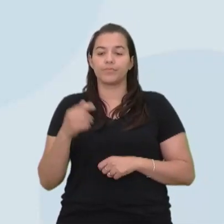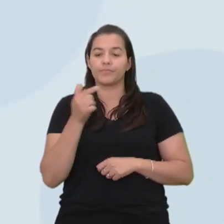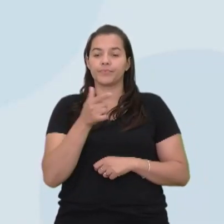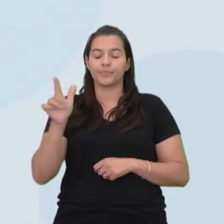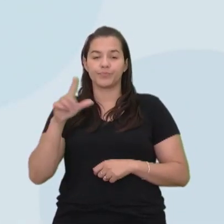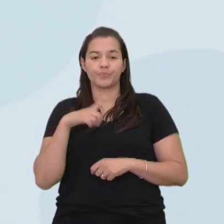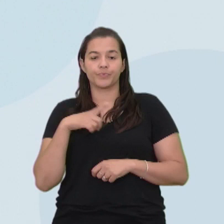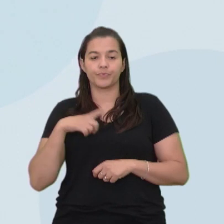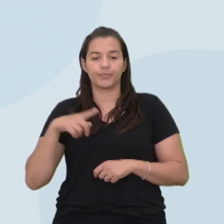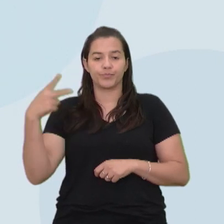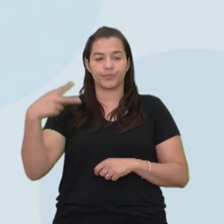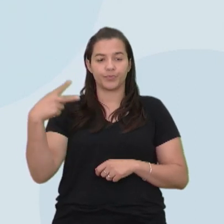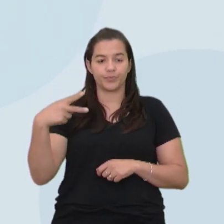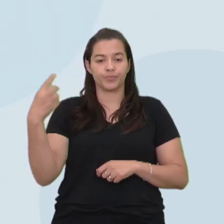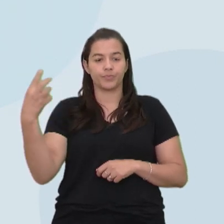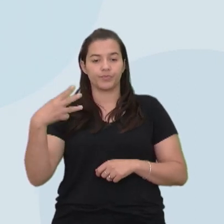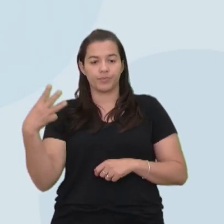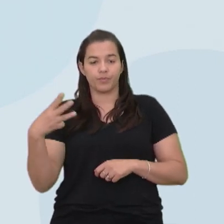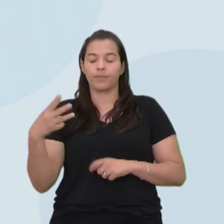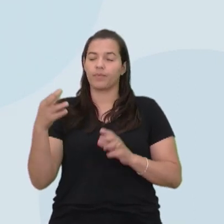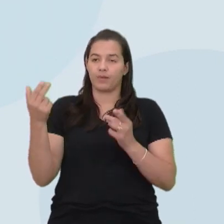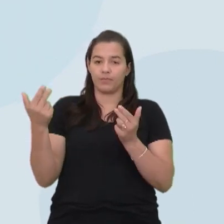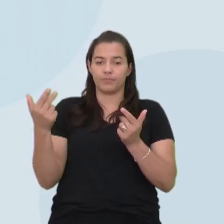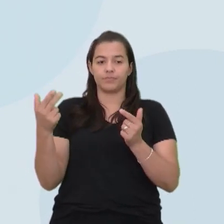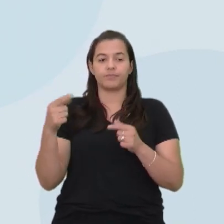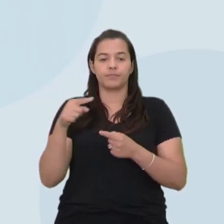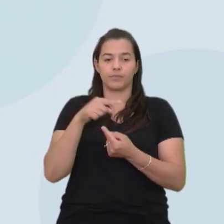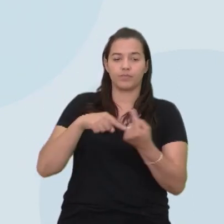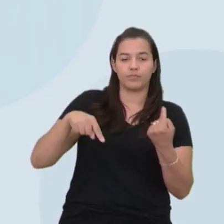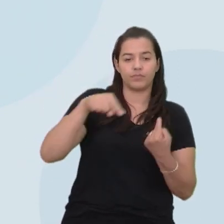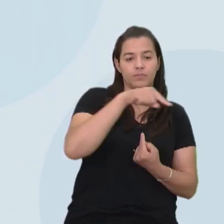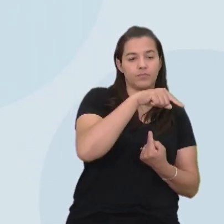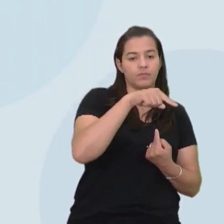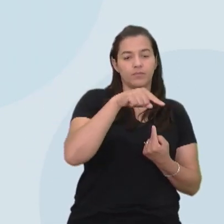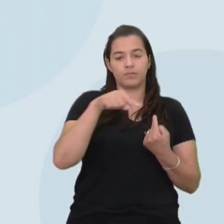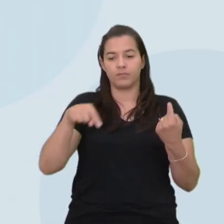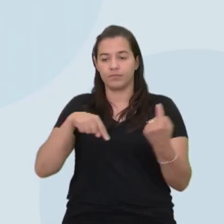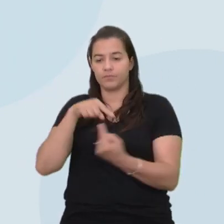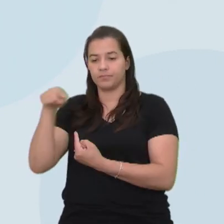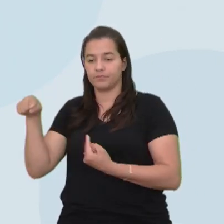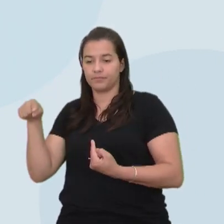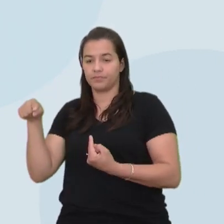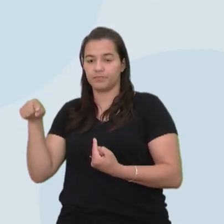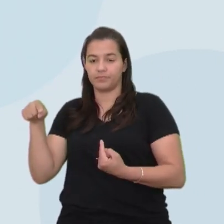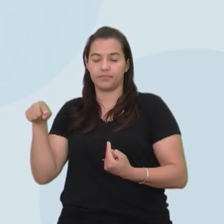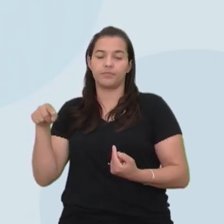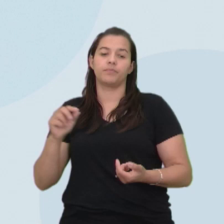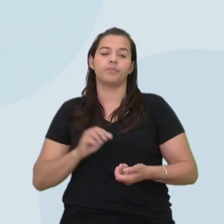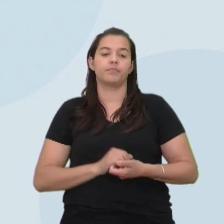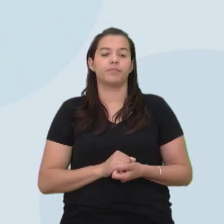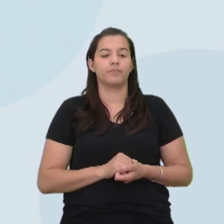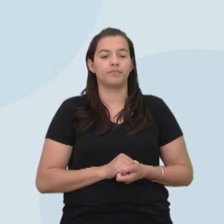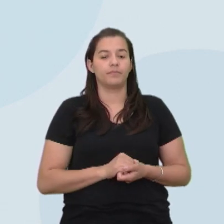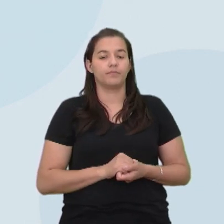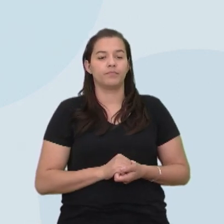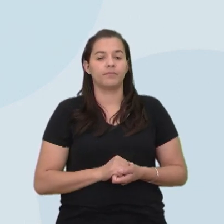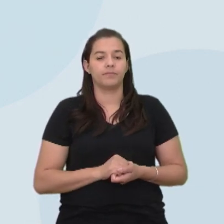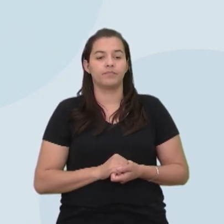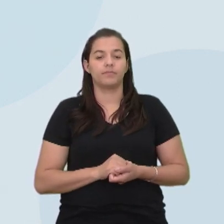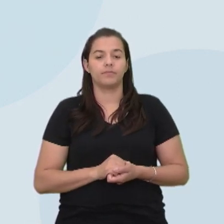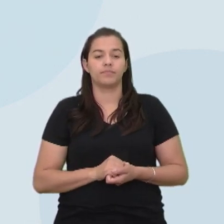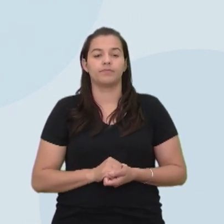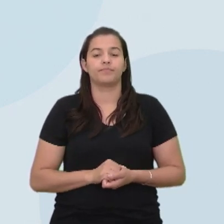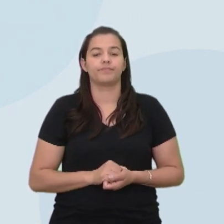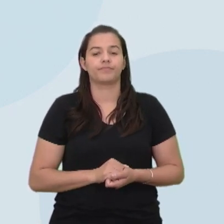aqui, tanto o segundo quanto o terceiro são iguais, tá? Gire, aqui no sentido horário, né, o primeiro. 15 graus, que você pode pôr 15,